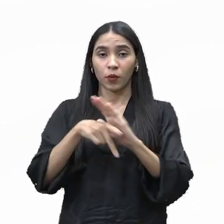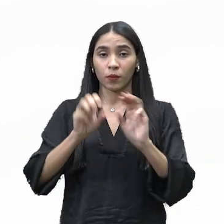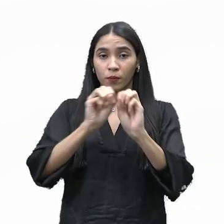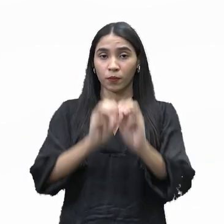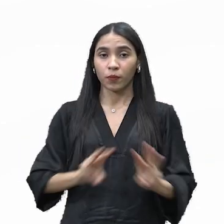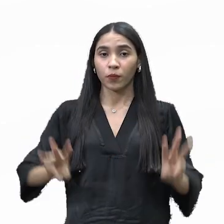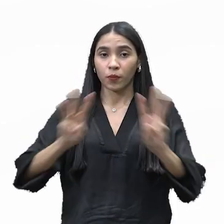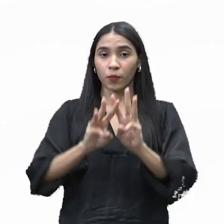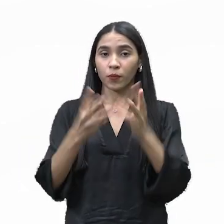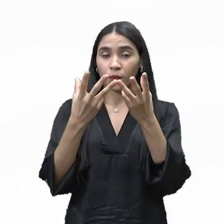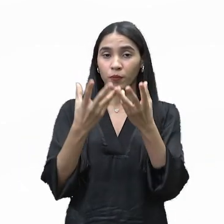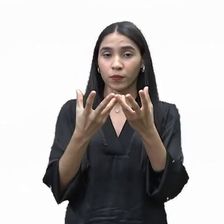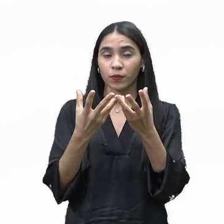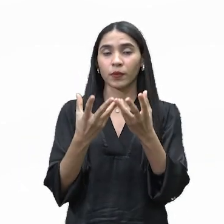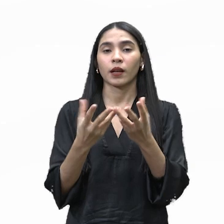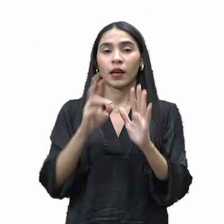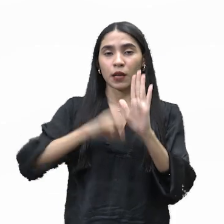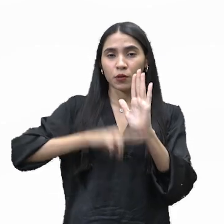a Resolução